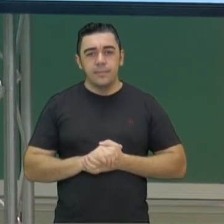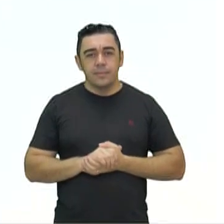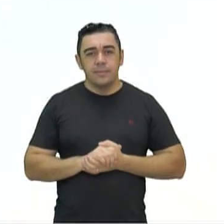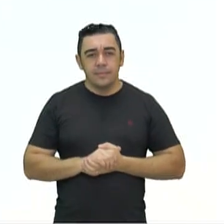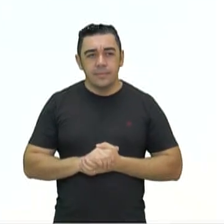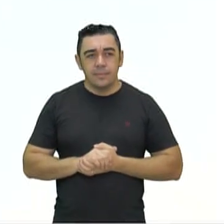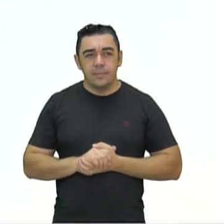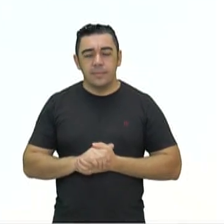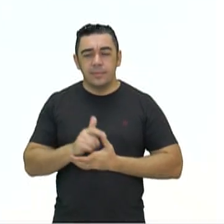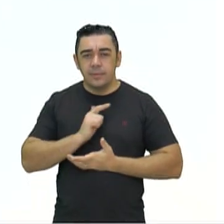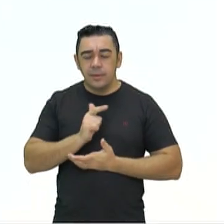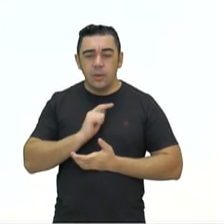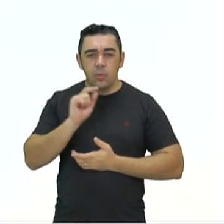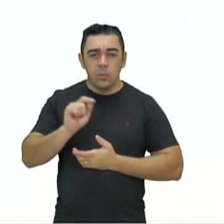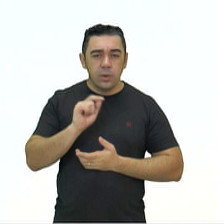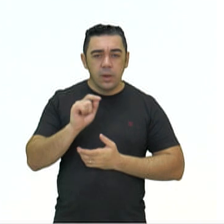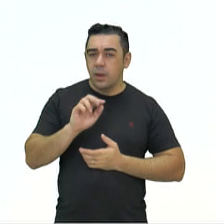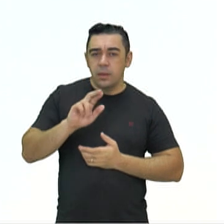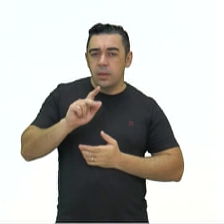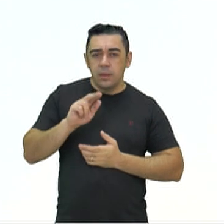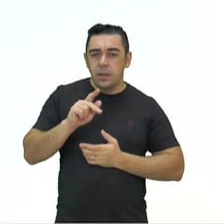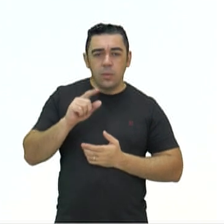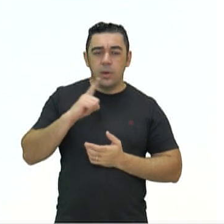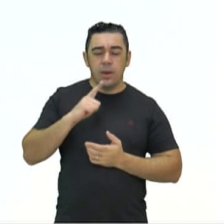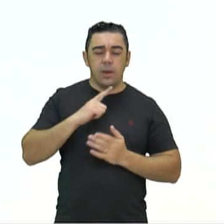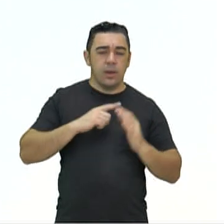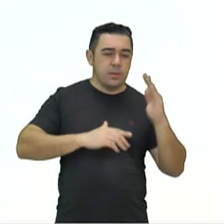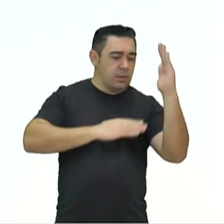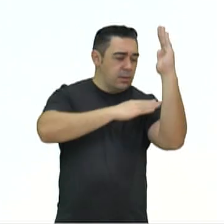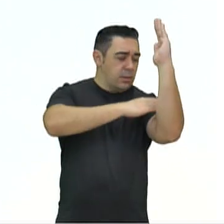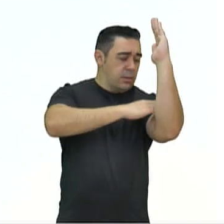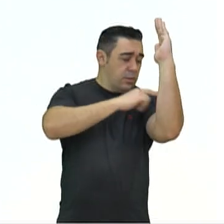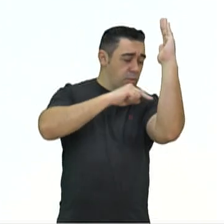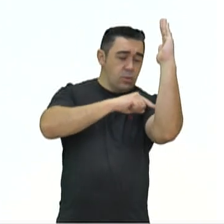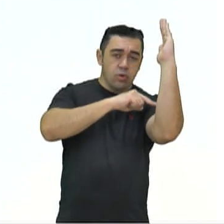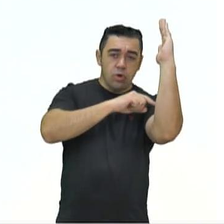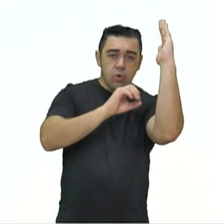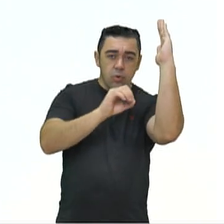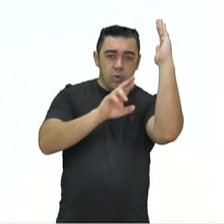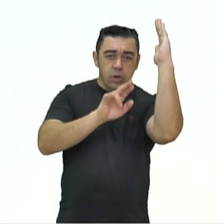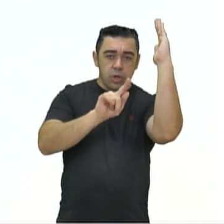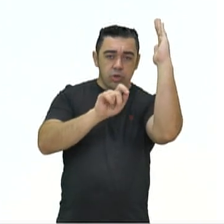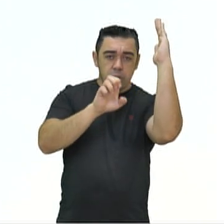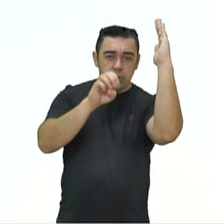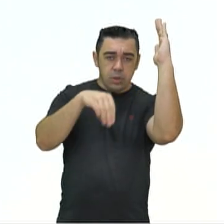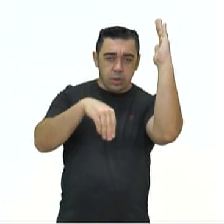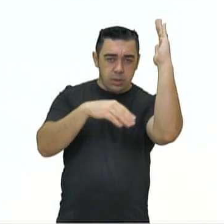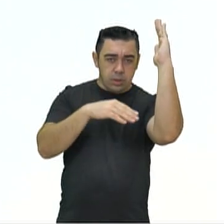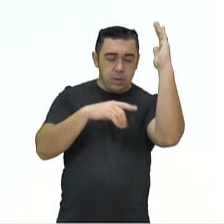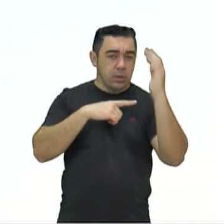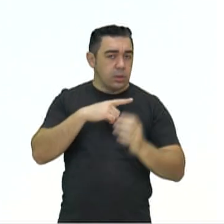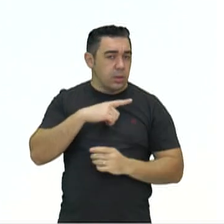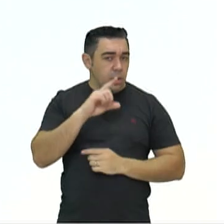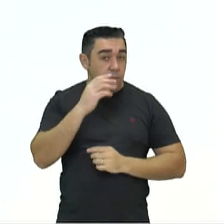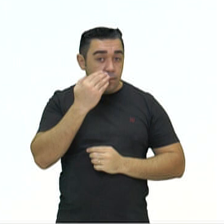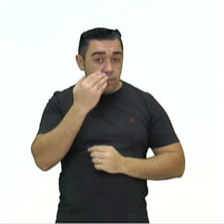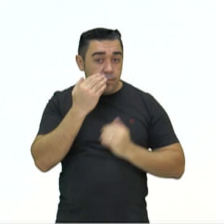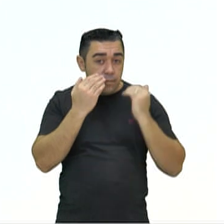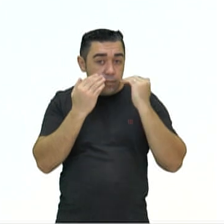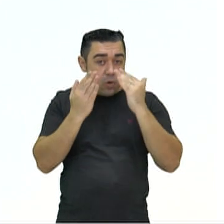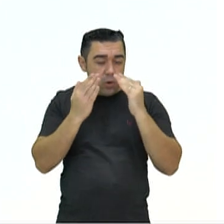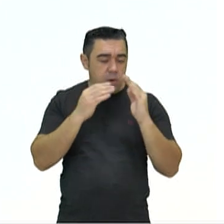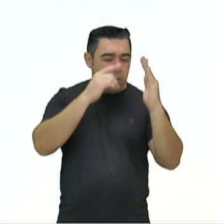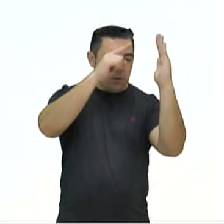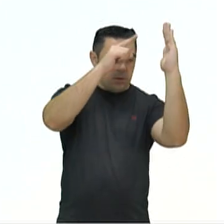O eixo da elipse não coincide com a origem do plano. Então, você vai ter lá que o centro vai estar fora